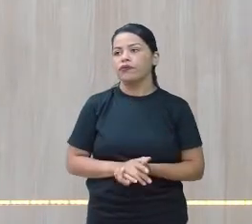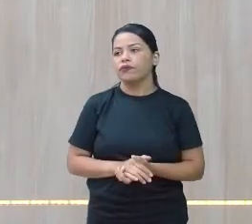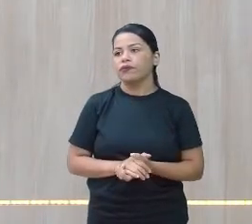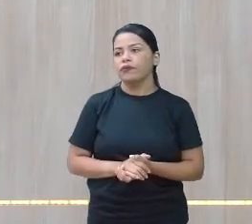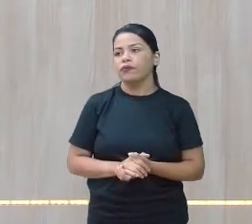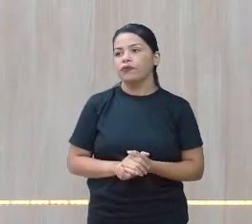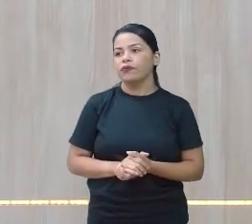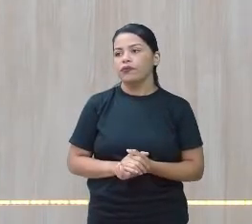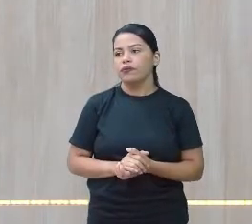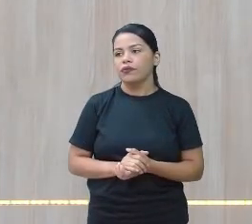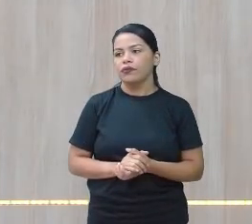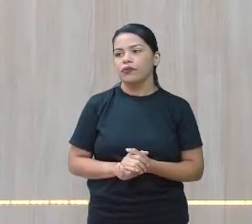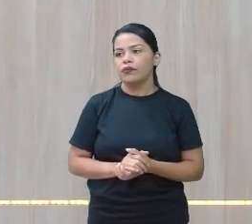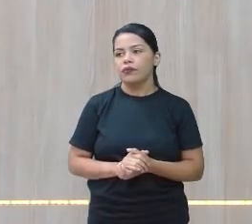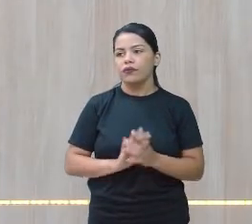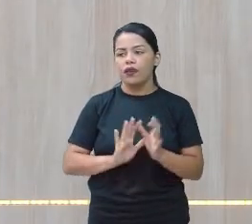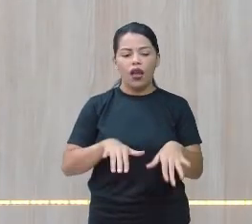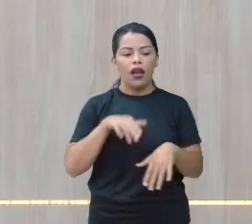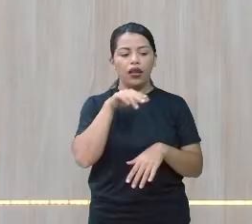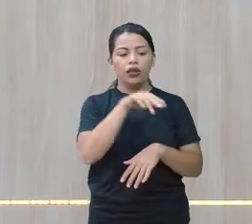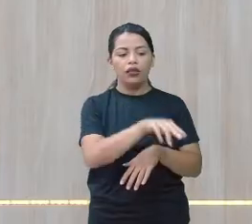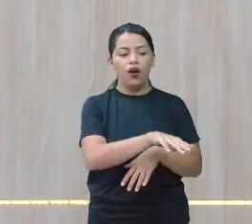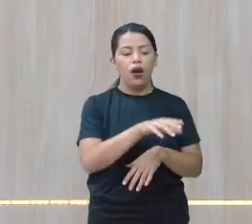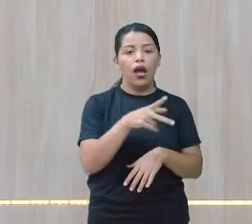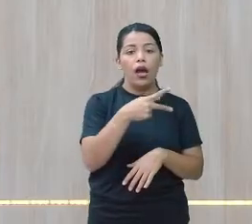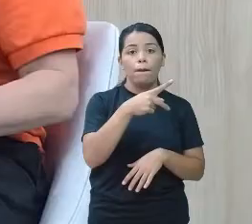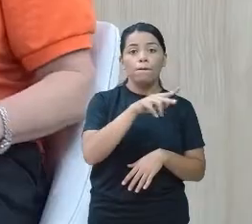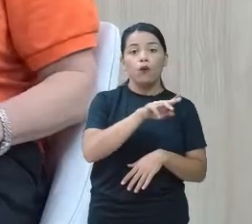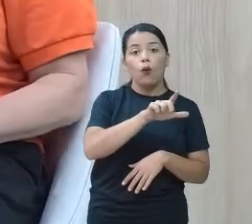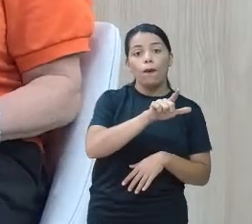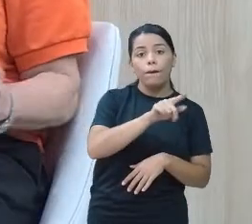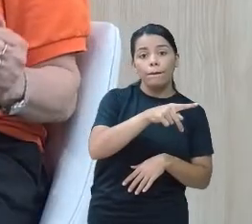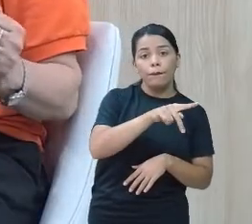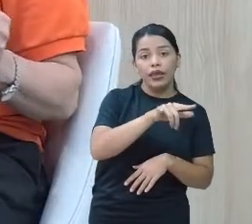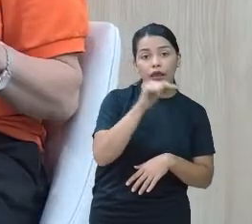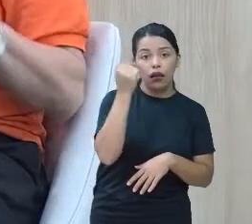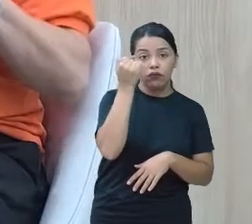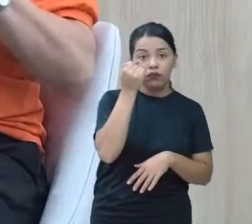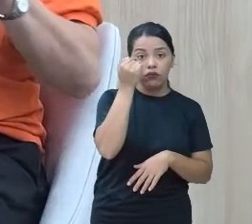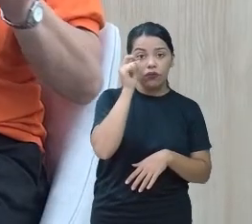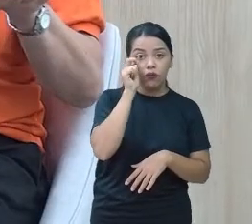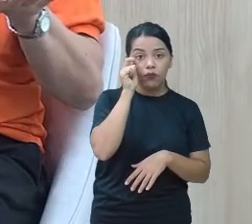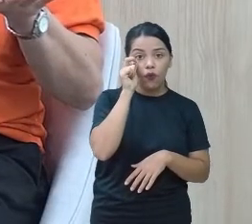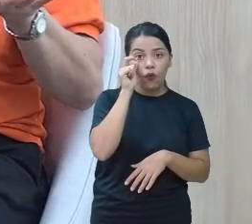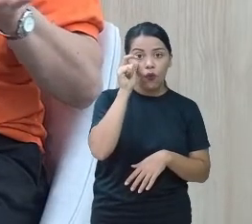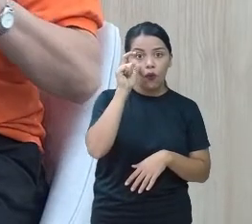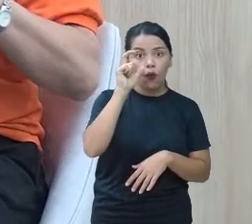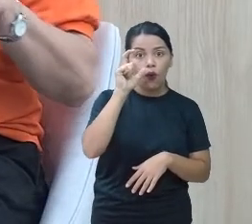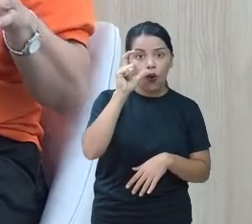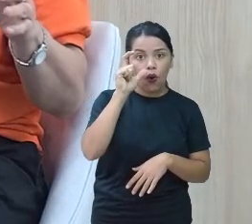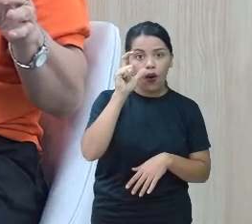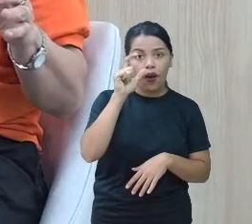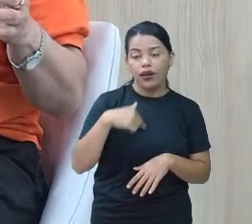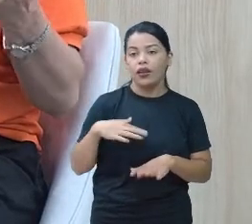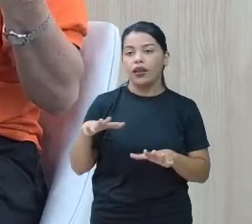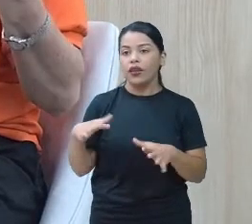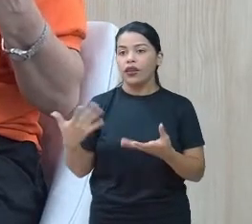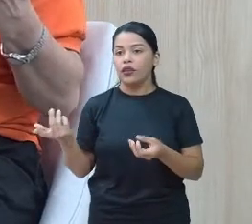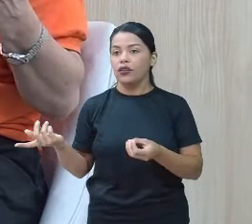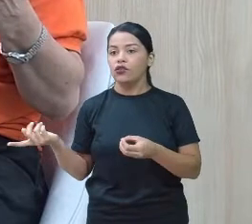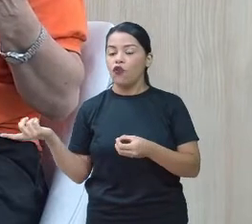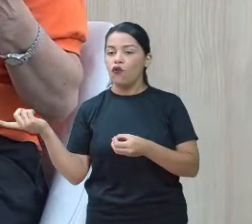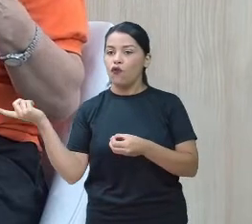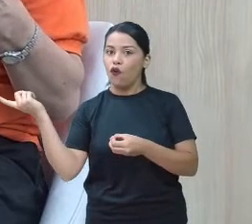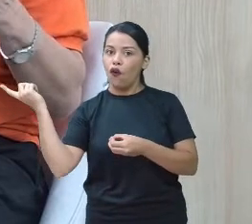a pupila que se dilata. Então, eu vou Voltar ao normal, parar a pupila, voltar